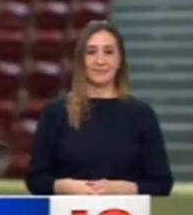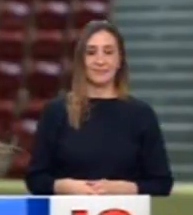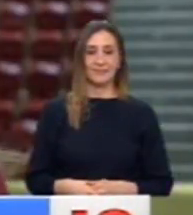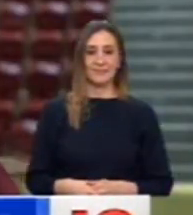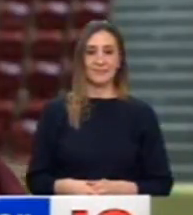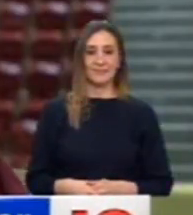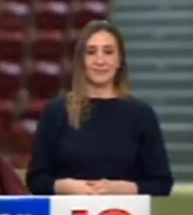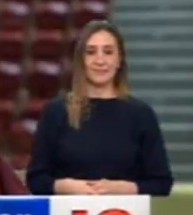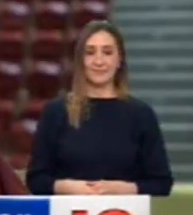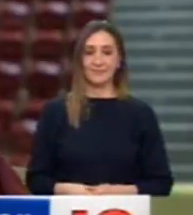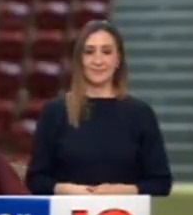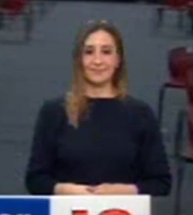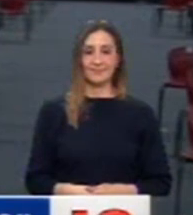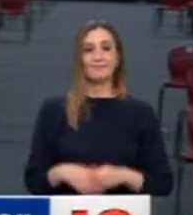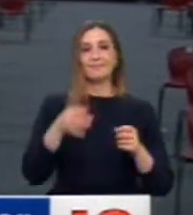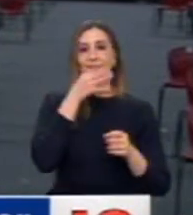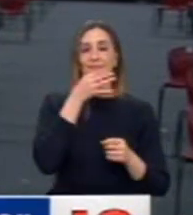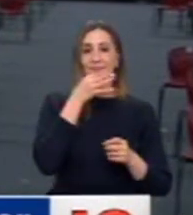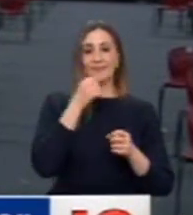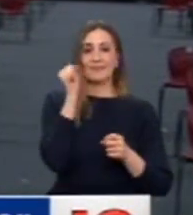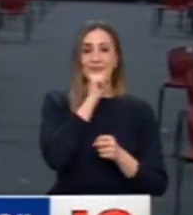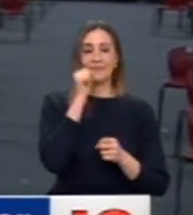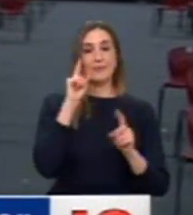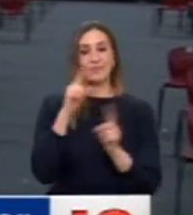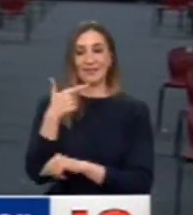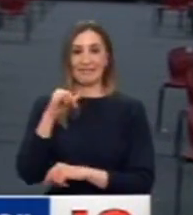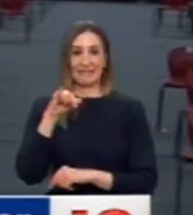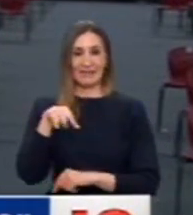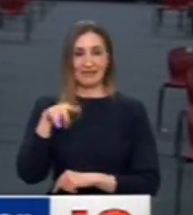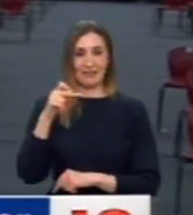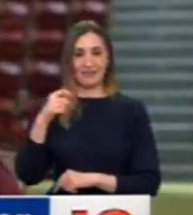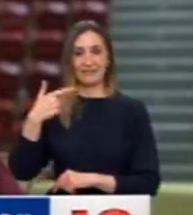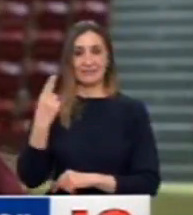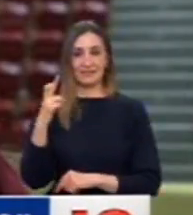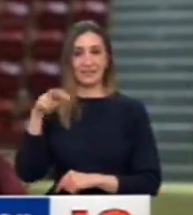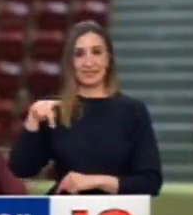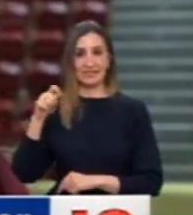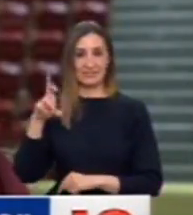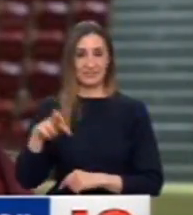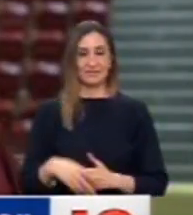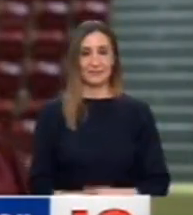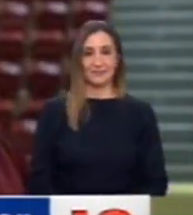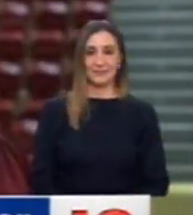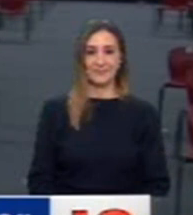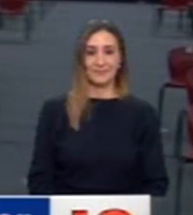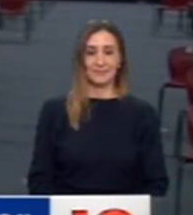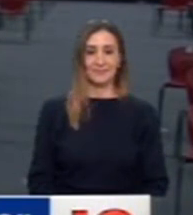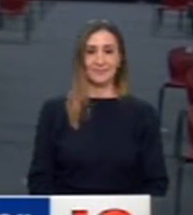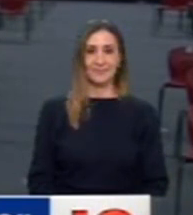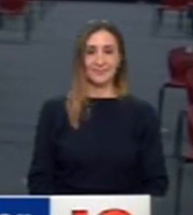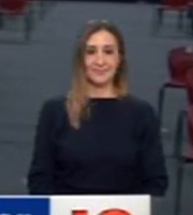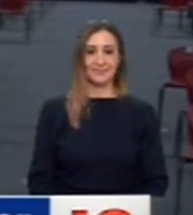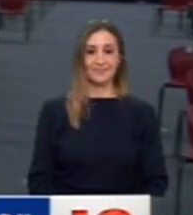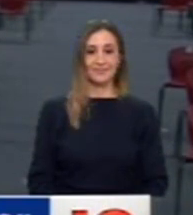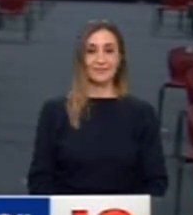contradictions. Feeling happy, feeling sad. This emotional transitions. All